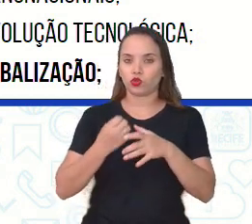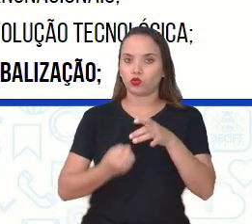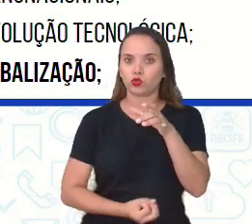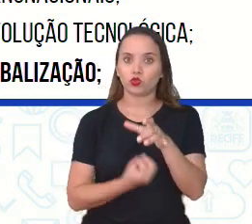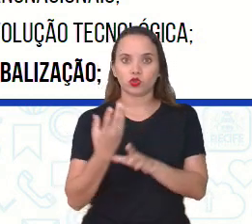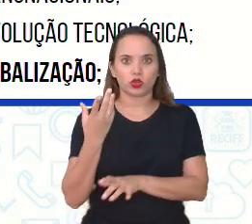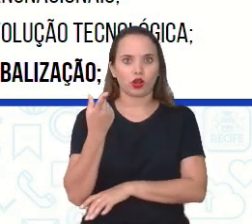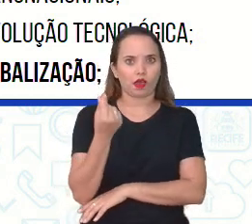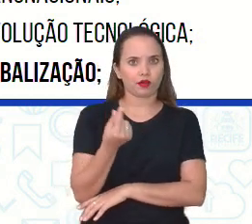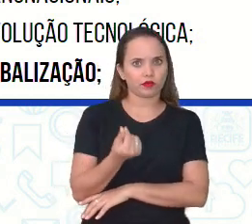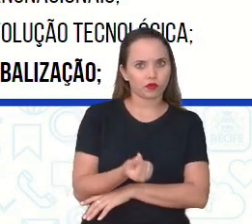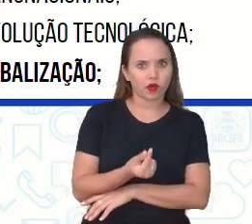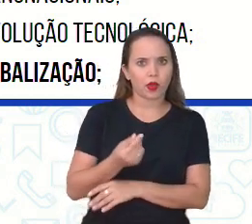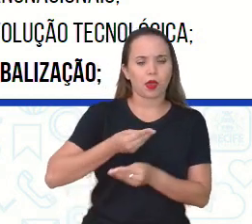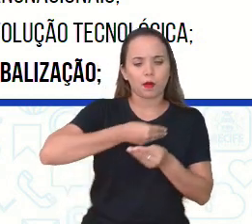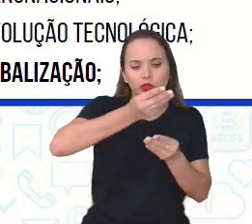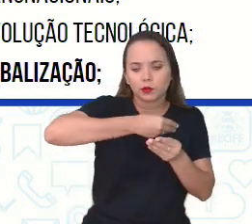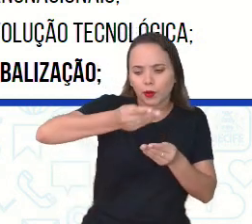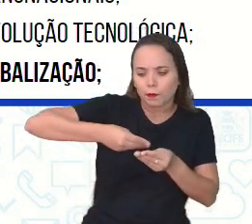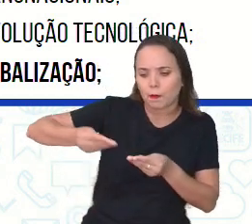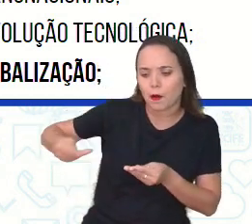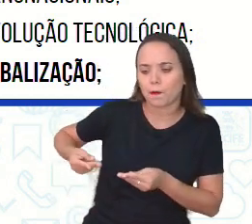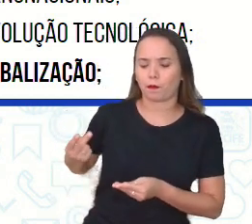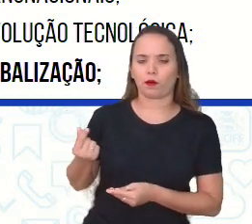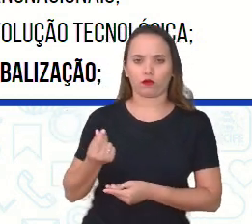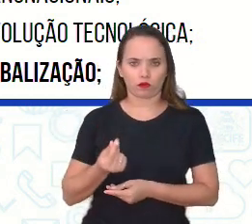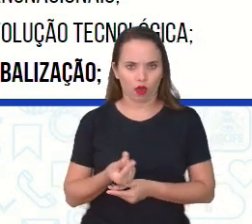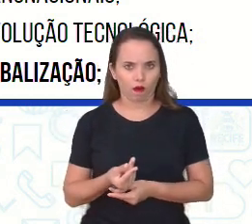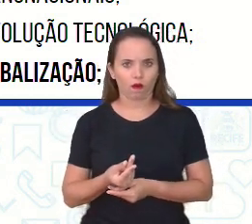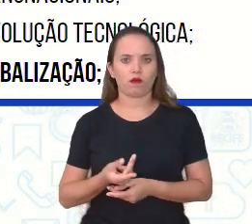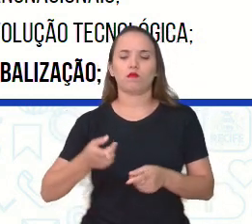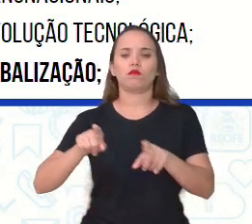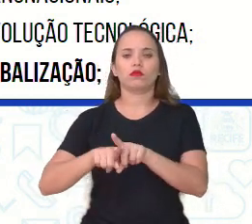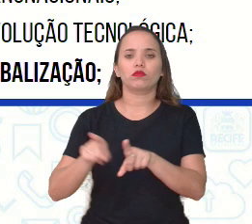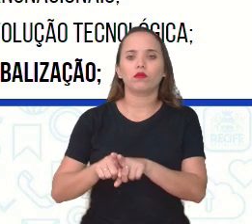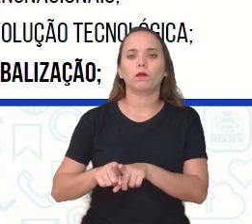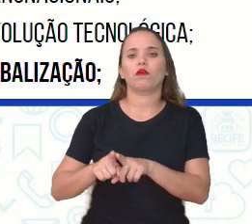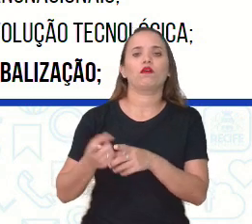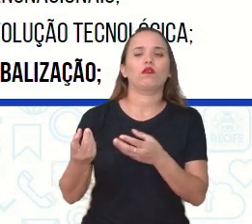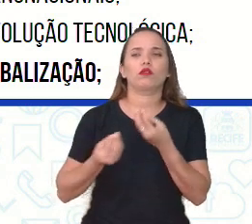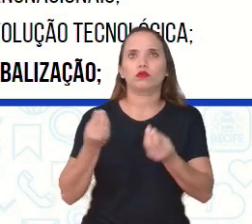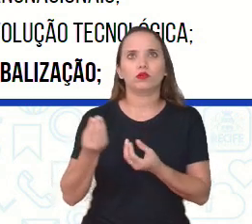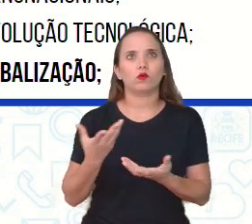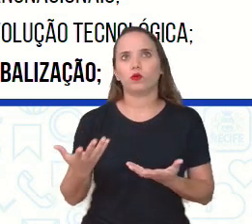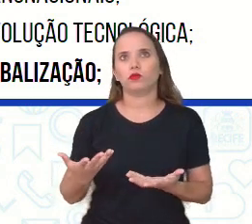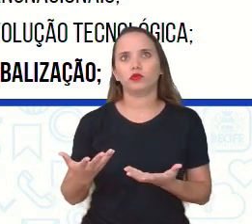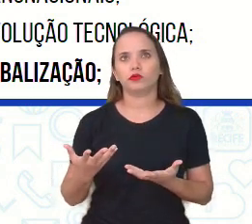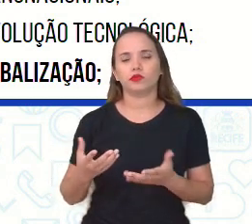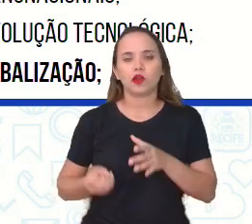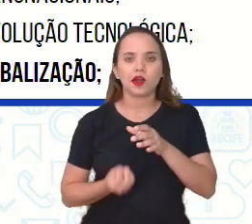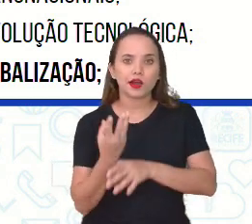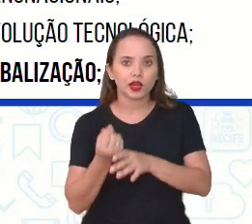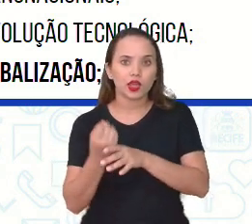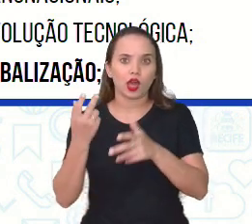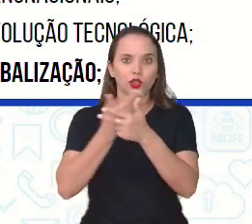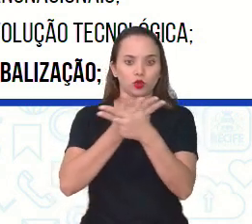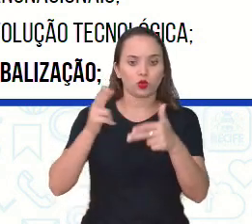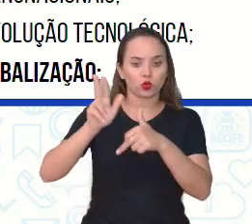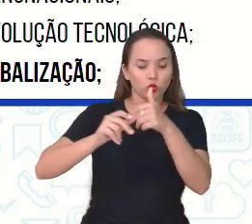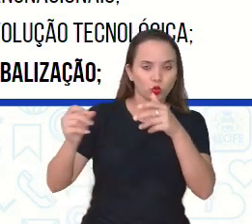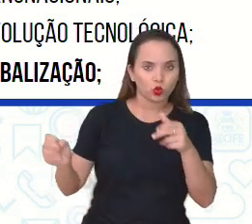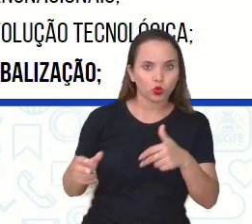riqueza, a forma de distribuir riqueza, né? E a forma de gerar, e a forma de criar novos